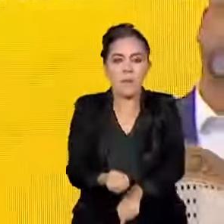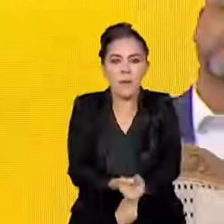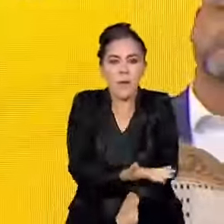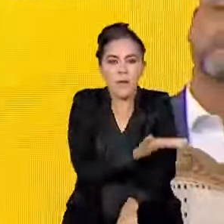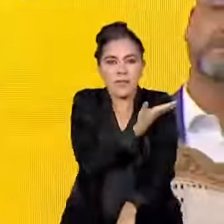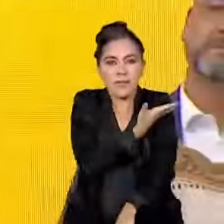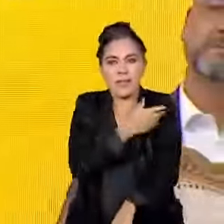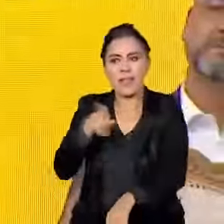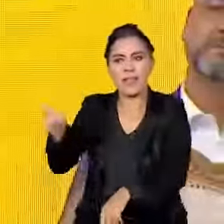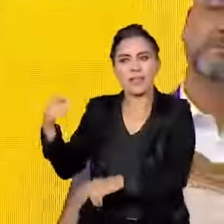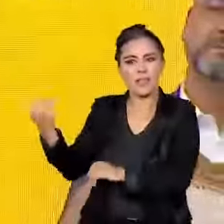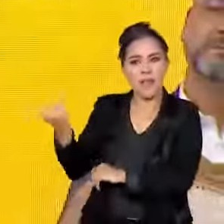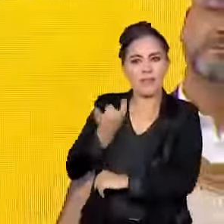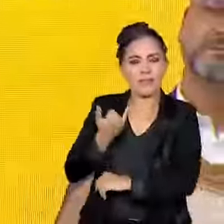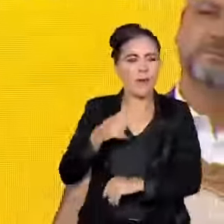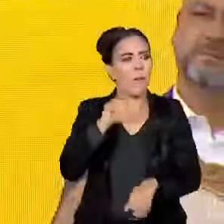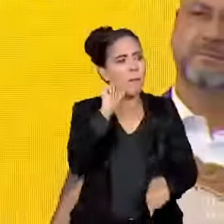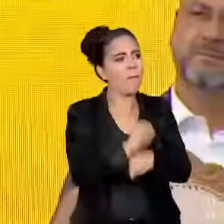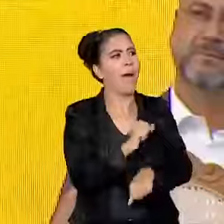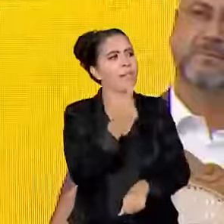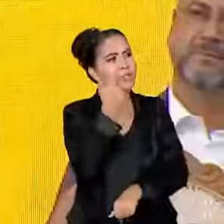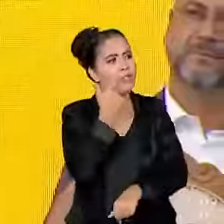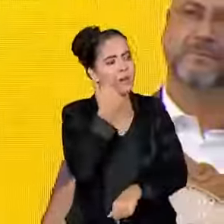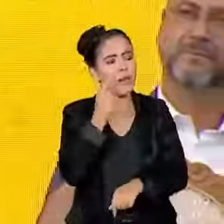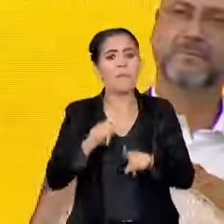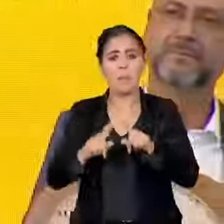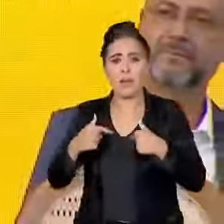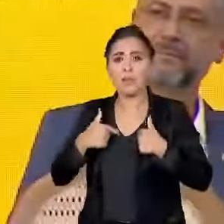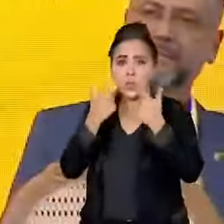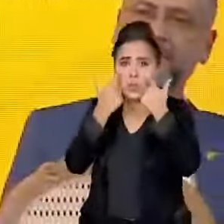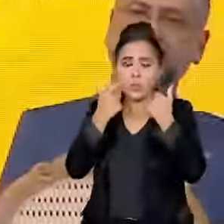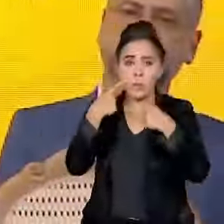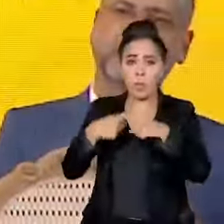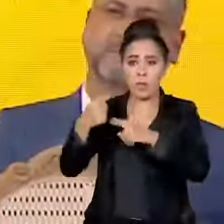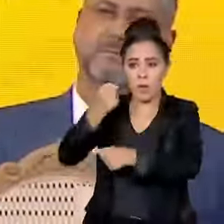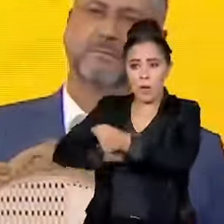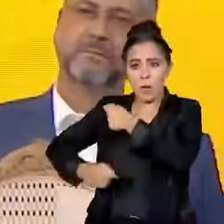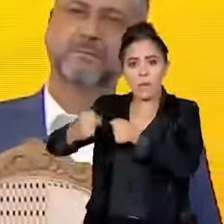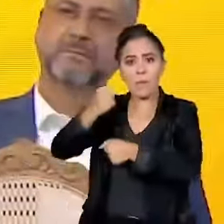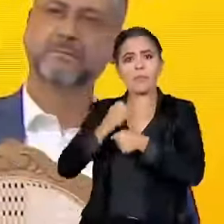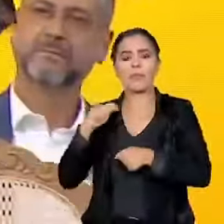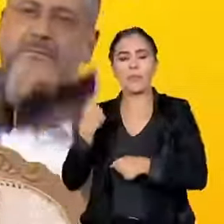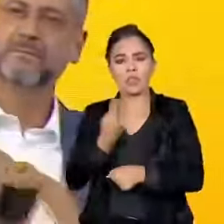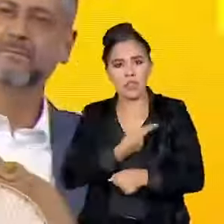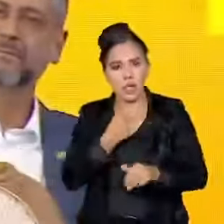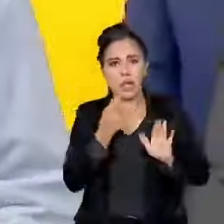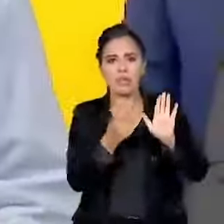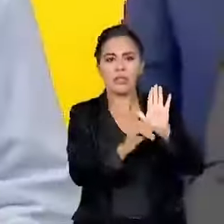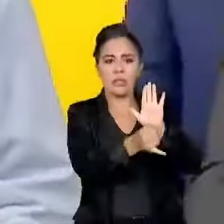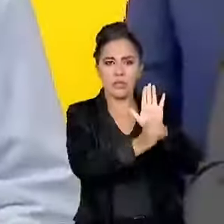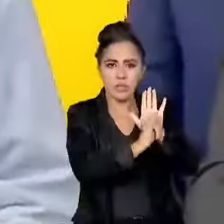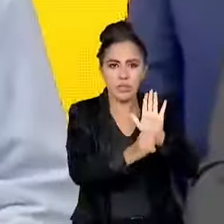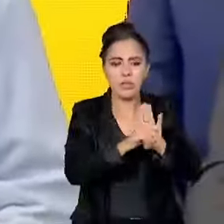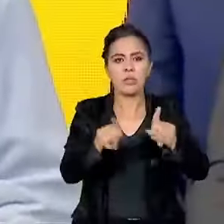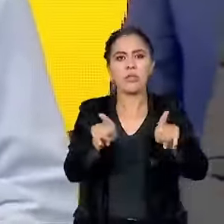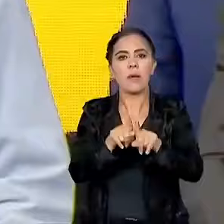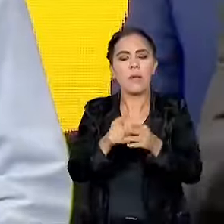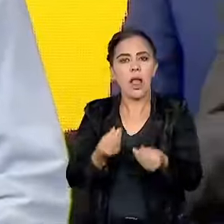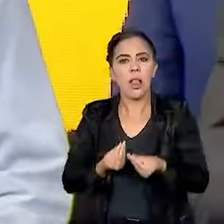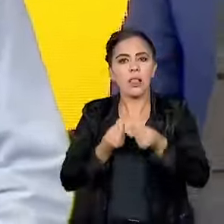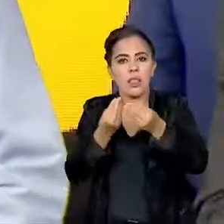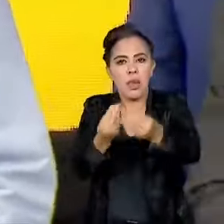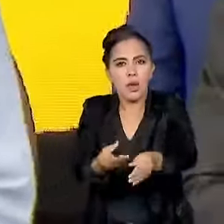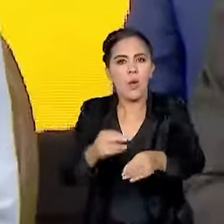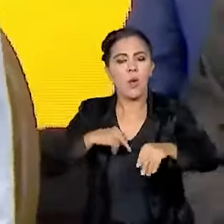ali, para de chorar, Aniele, mas eu chorei porque ano passado nós entregamos editais, nós entregamos títulos quilombolas, nós